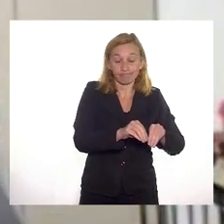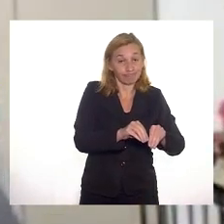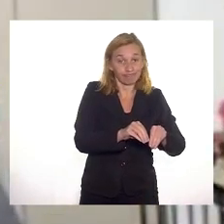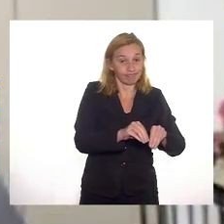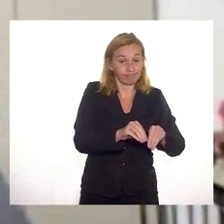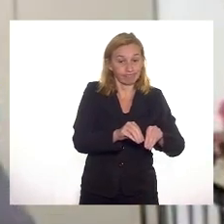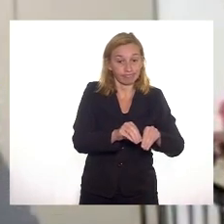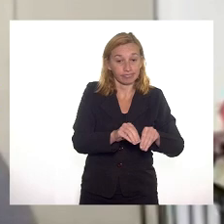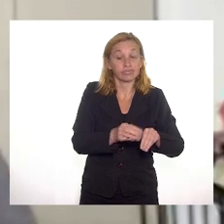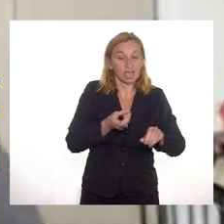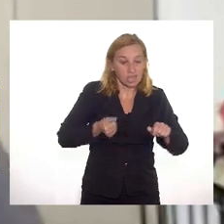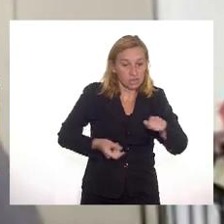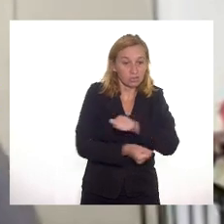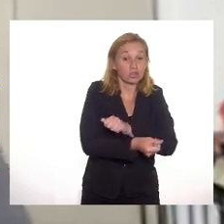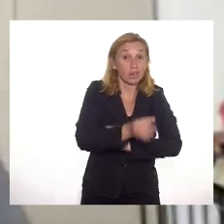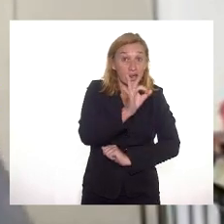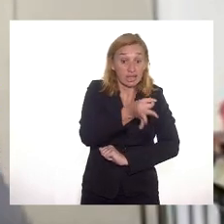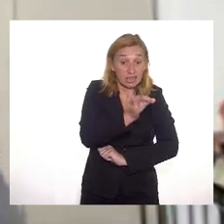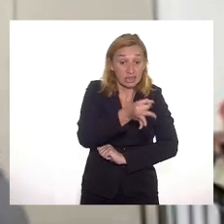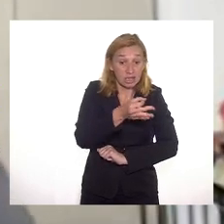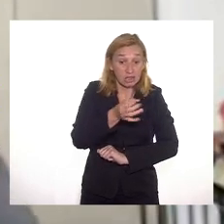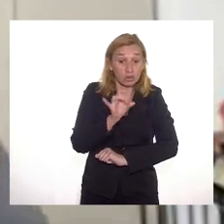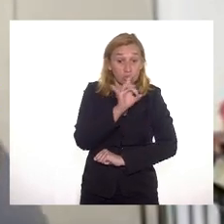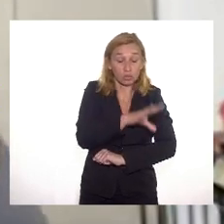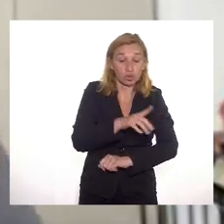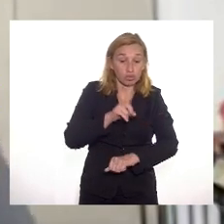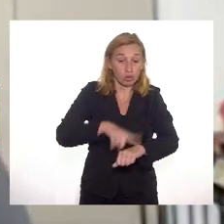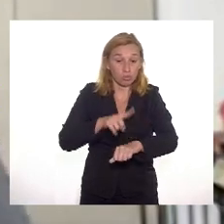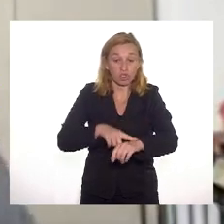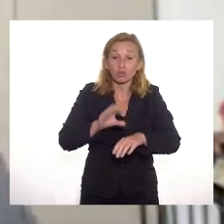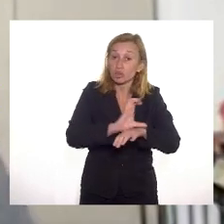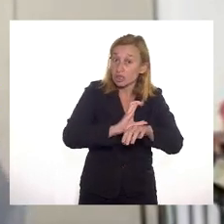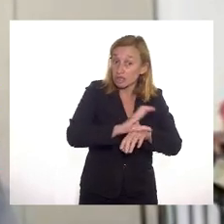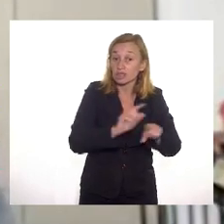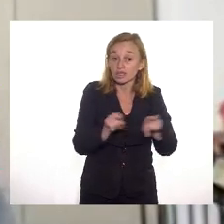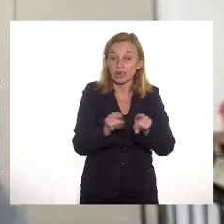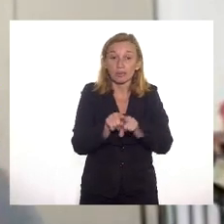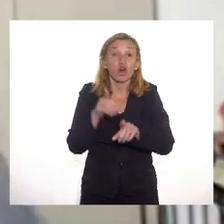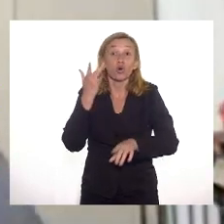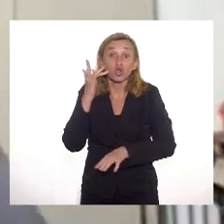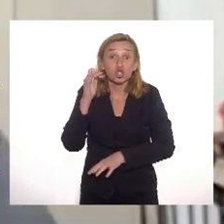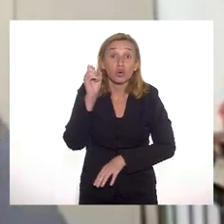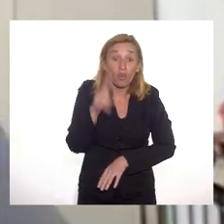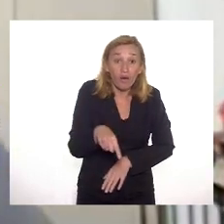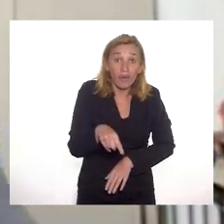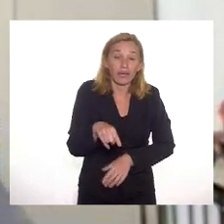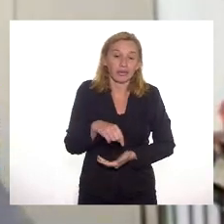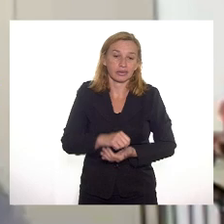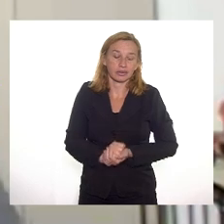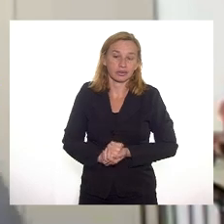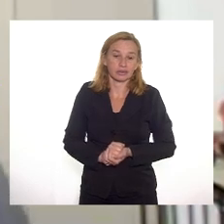esse financiamento está garantido. Em última instância, constitucionalmente também, o Tesouro é o